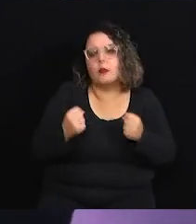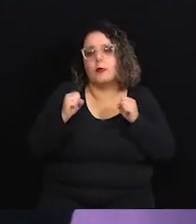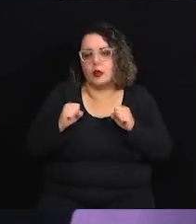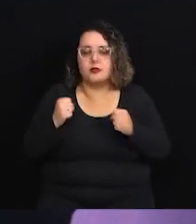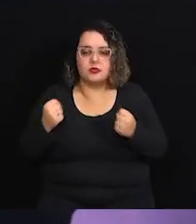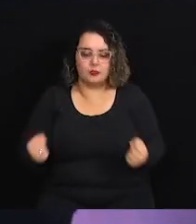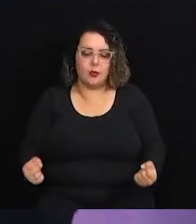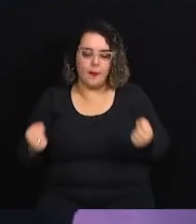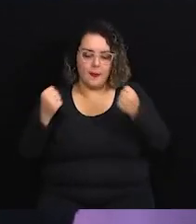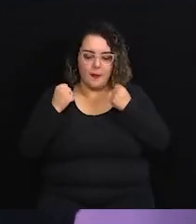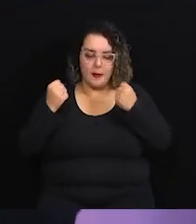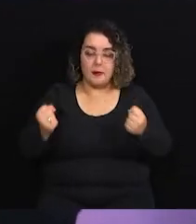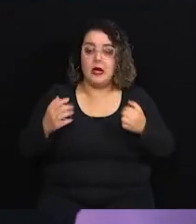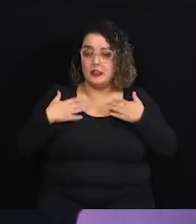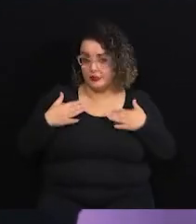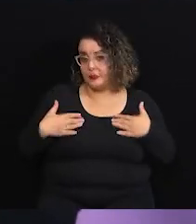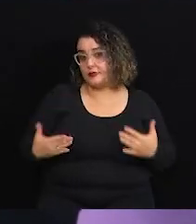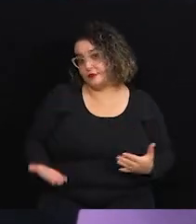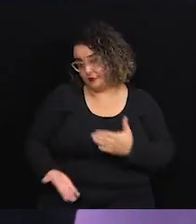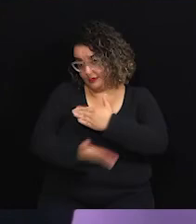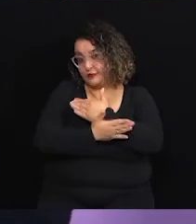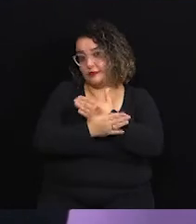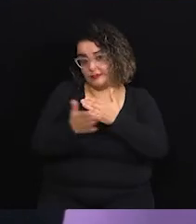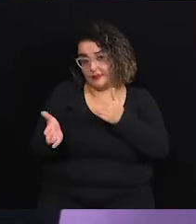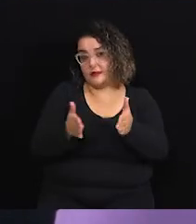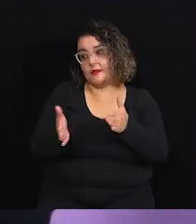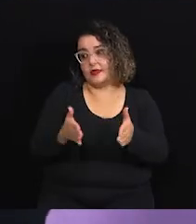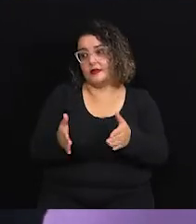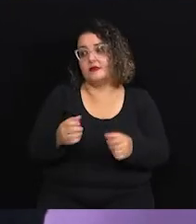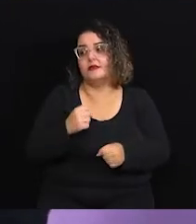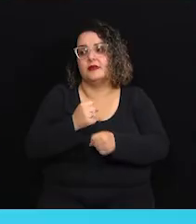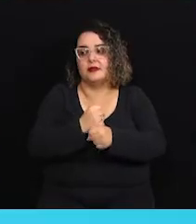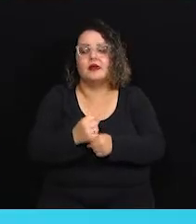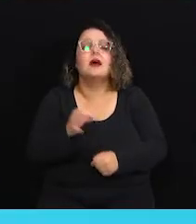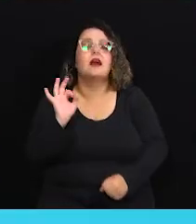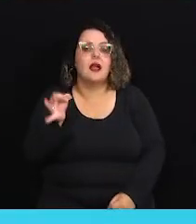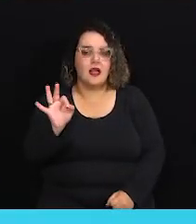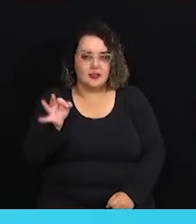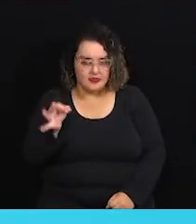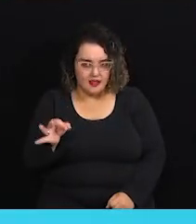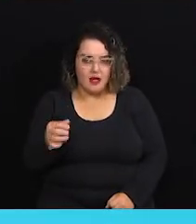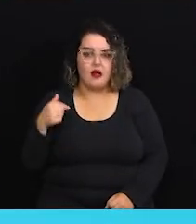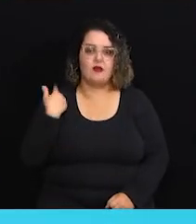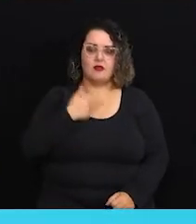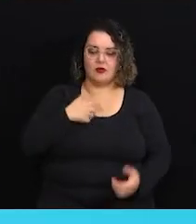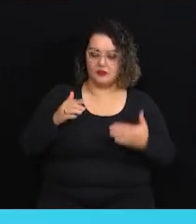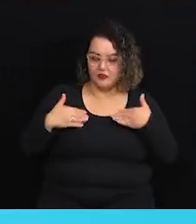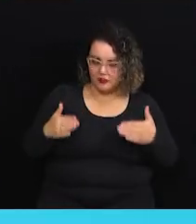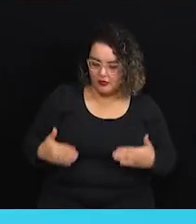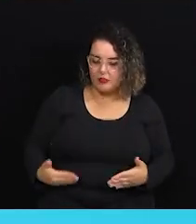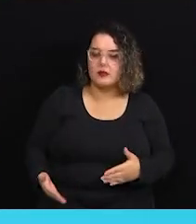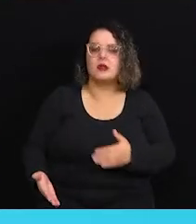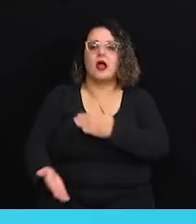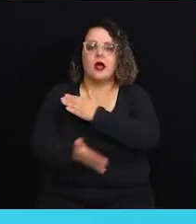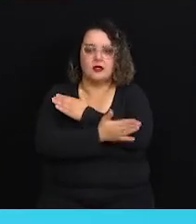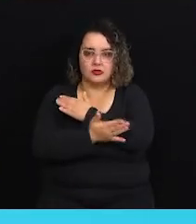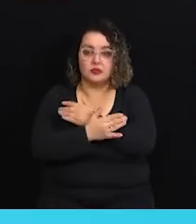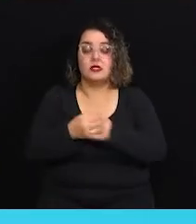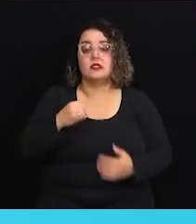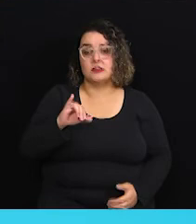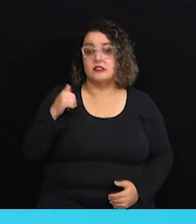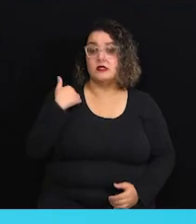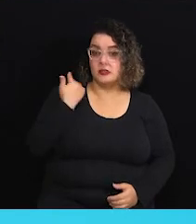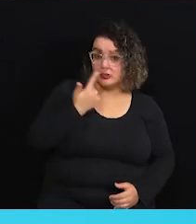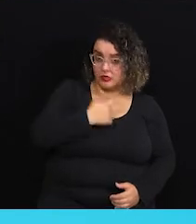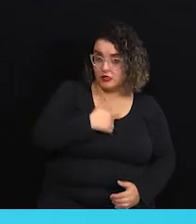quilinhos e ainda mais porque o nosso corpo está ajudando, né, nesse período do ano. Exato, nosso corpo está ajudando. Então, se